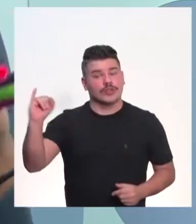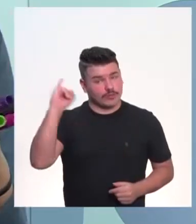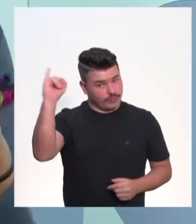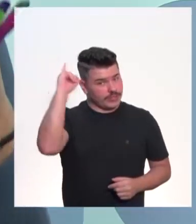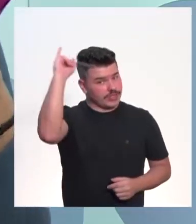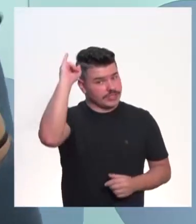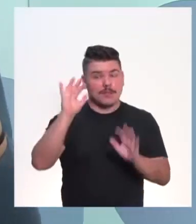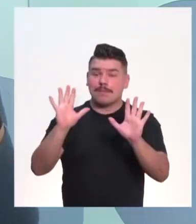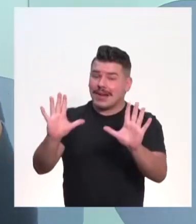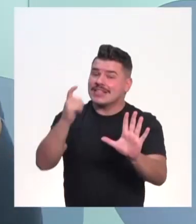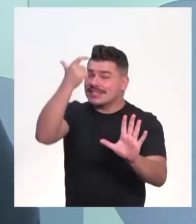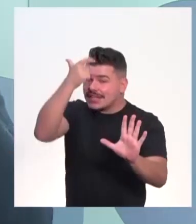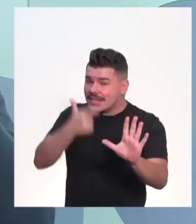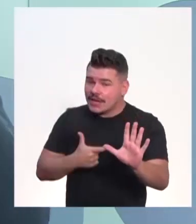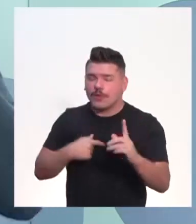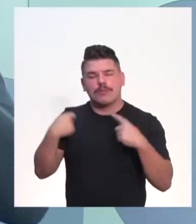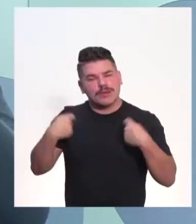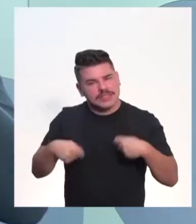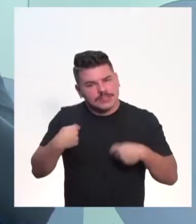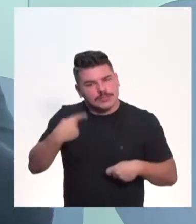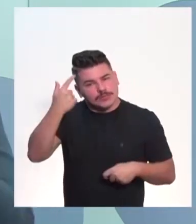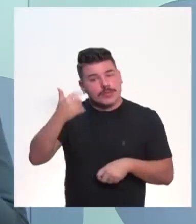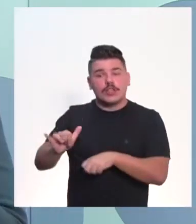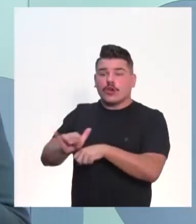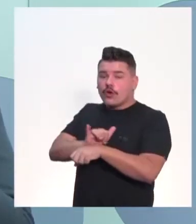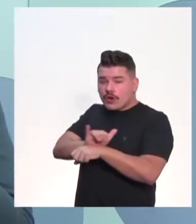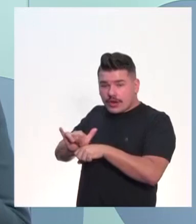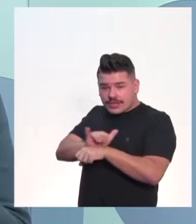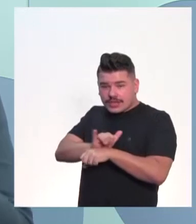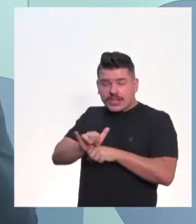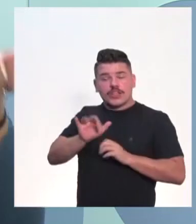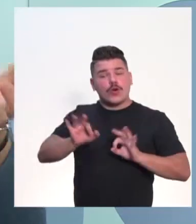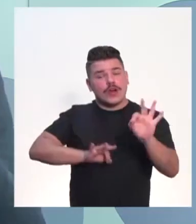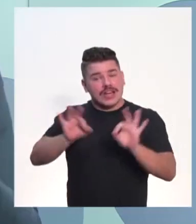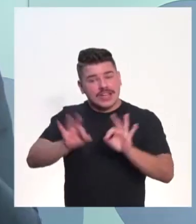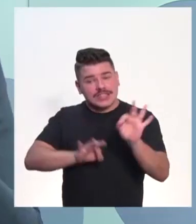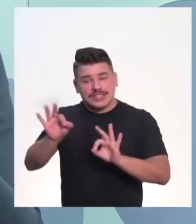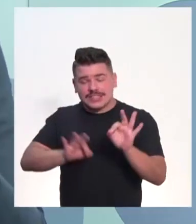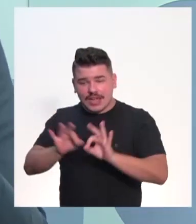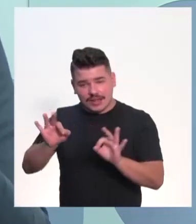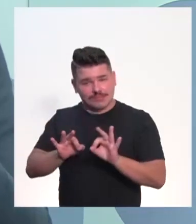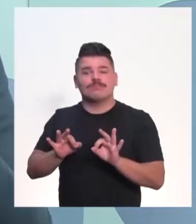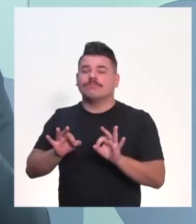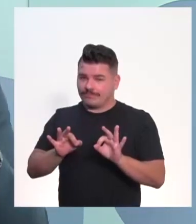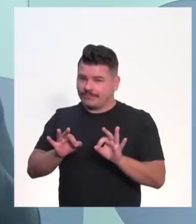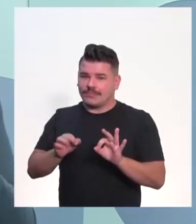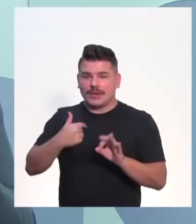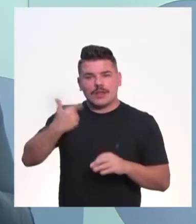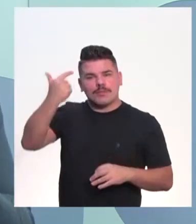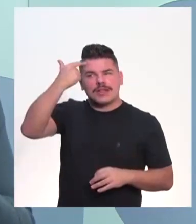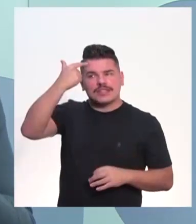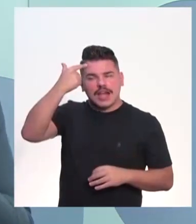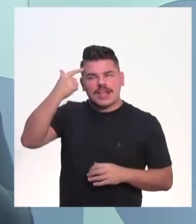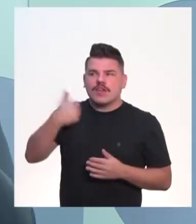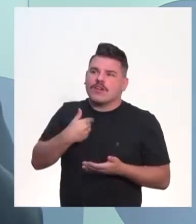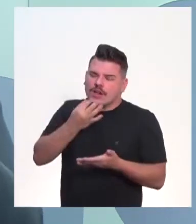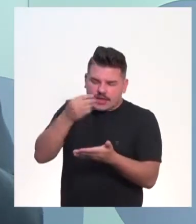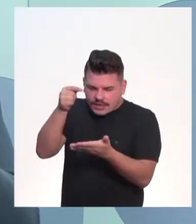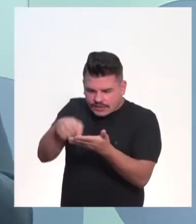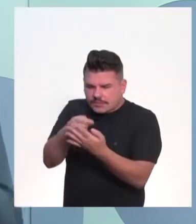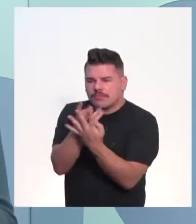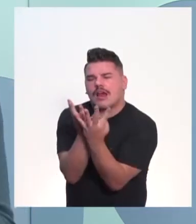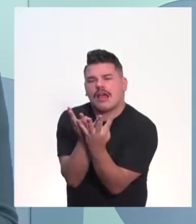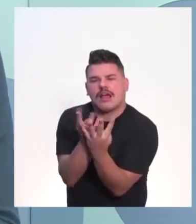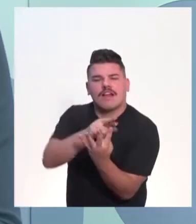que eu use de forma inteligente, né, e com um objetivo claro, definido, do que eu quero fazer com essas